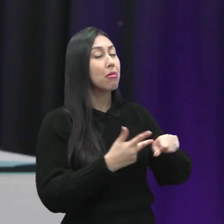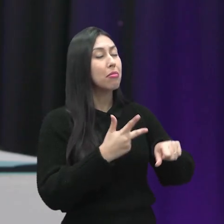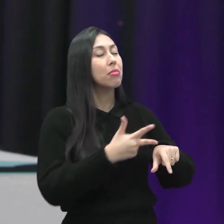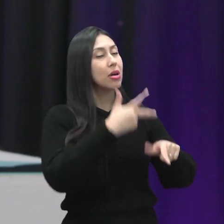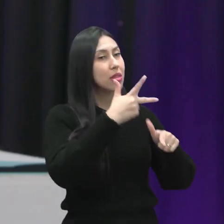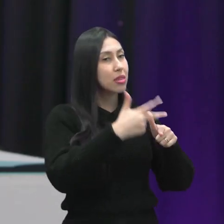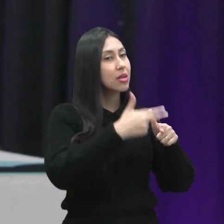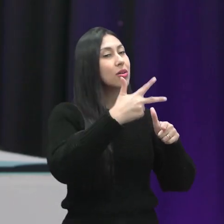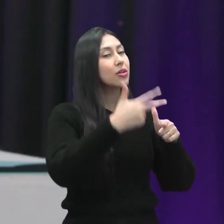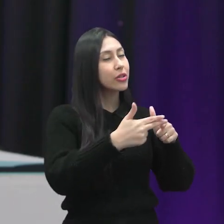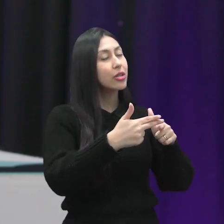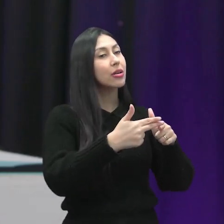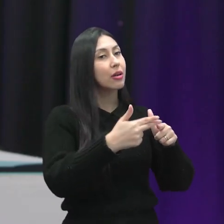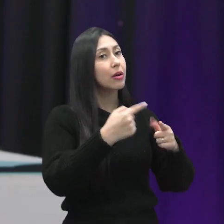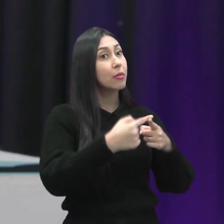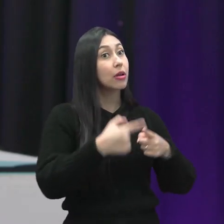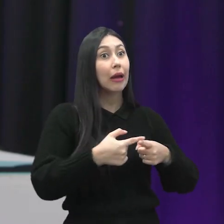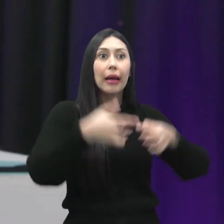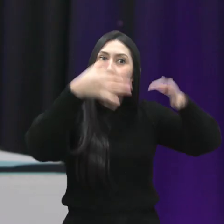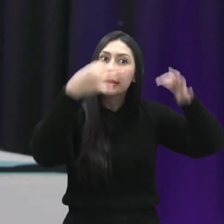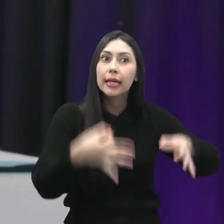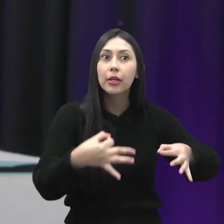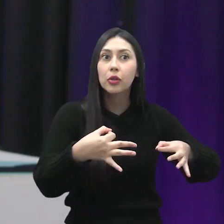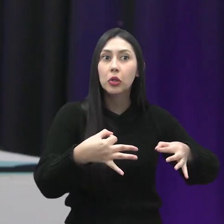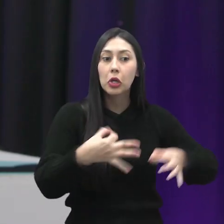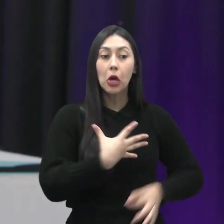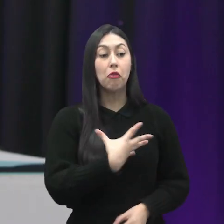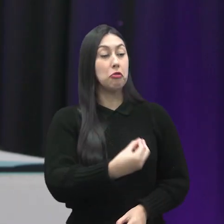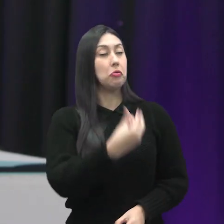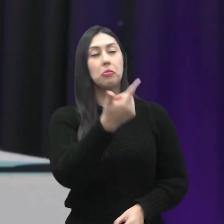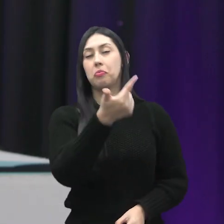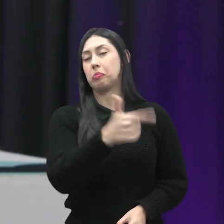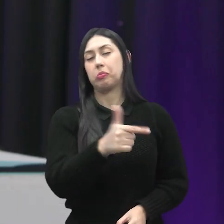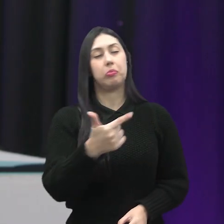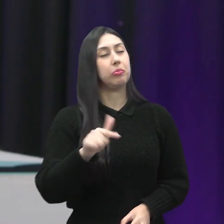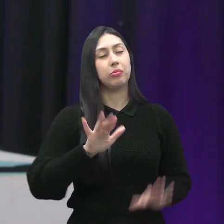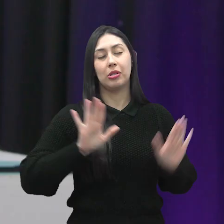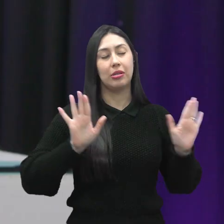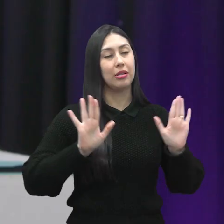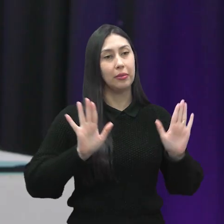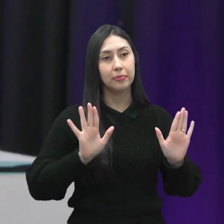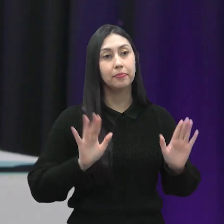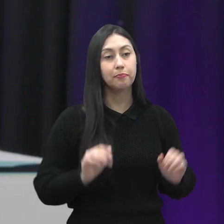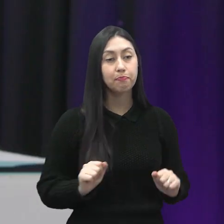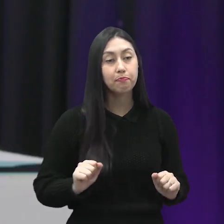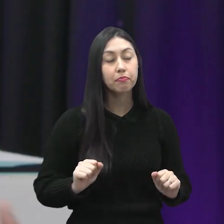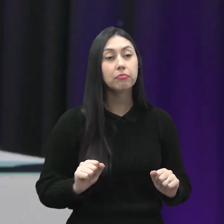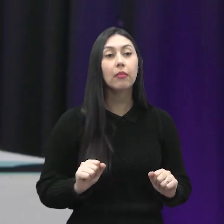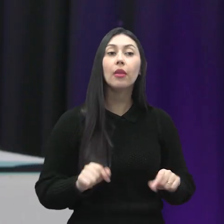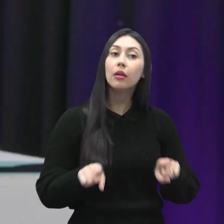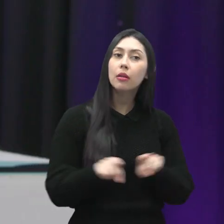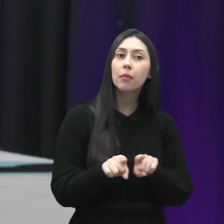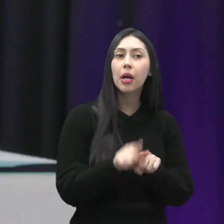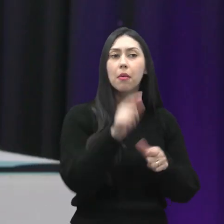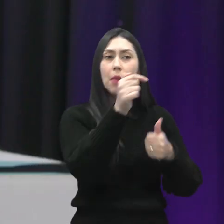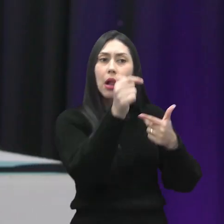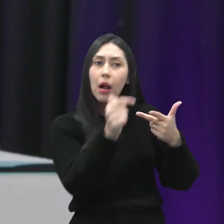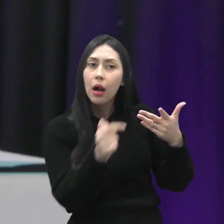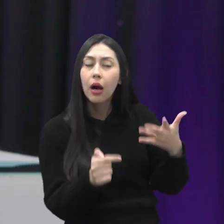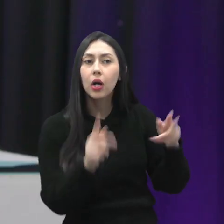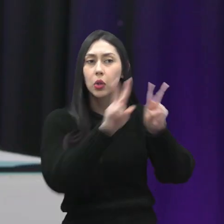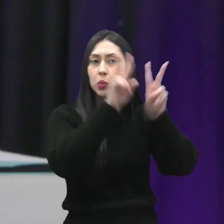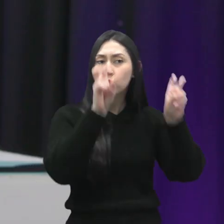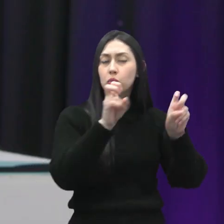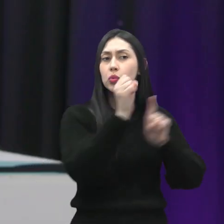que garanta a certeza de que ele não vai ser pai no futuro. A gente tem alguns outros fatores sociais que